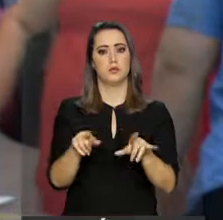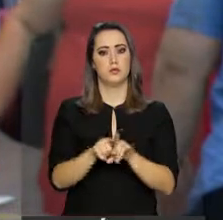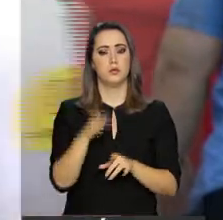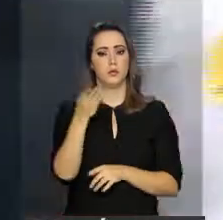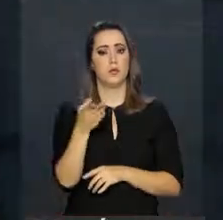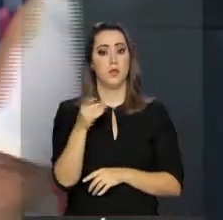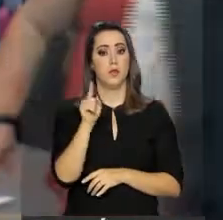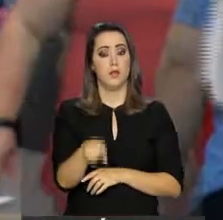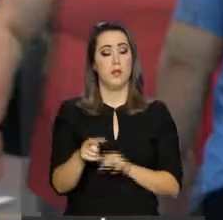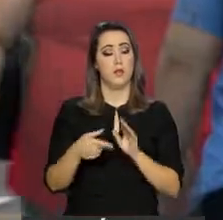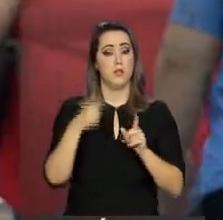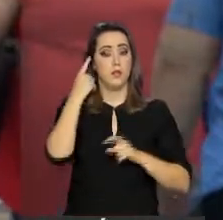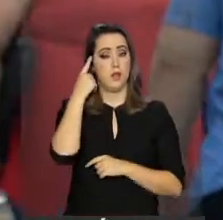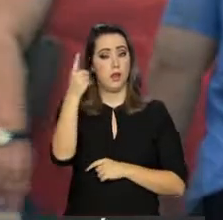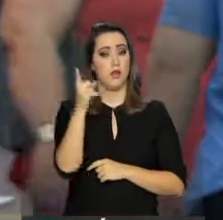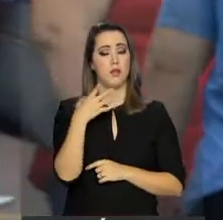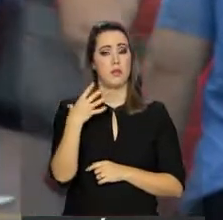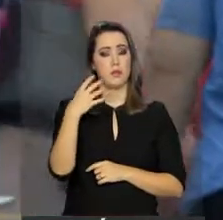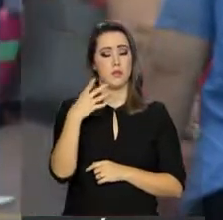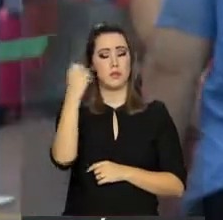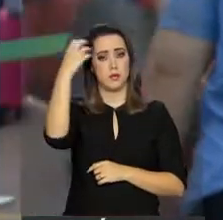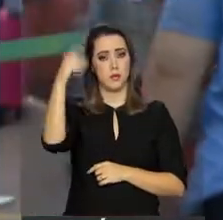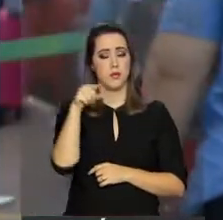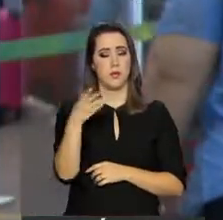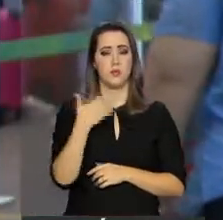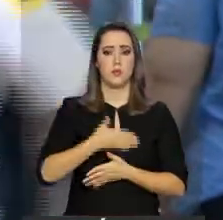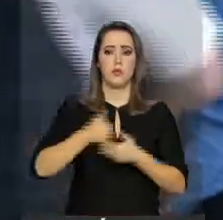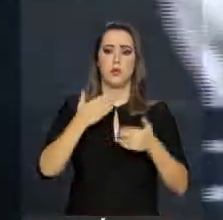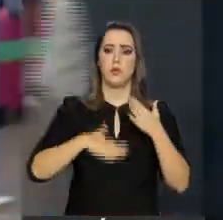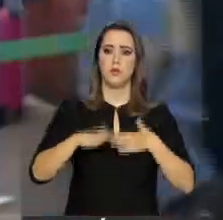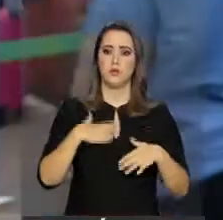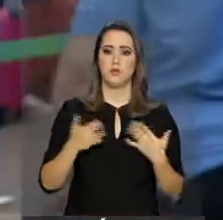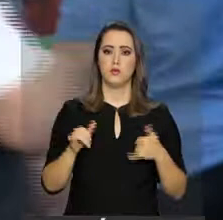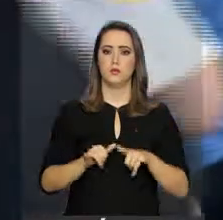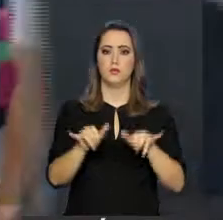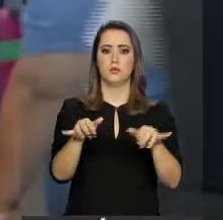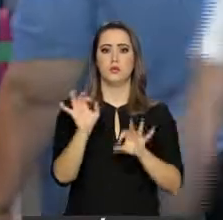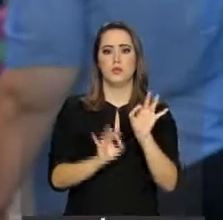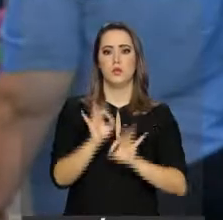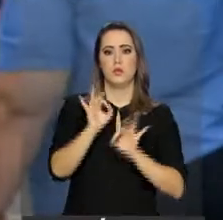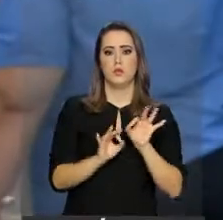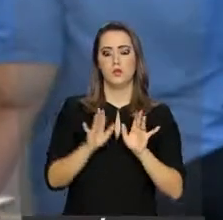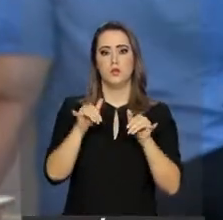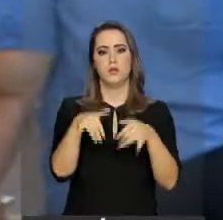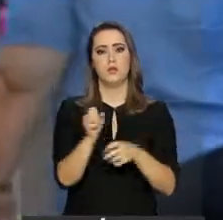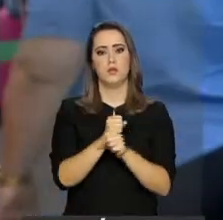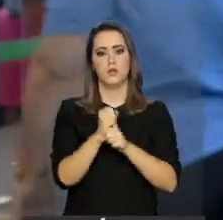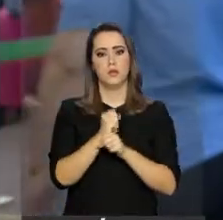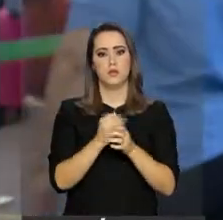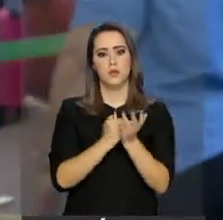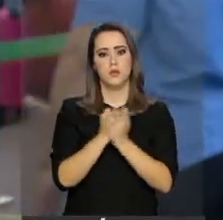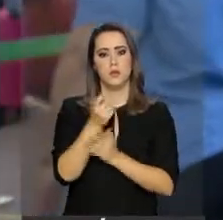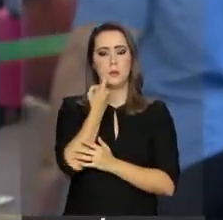justamente pensando em deixar as férias de pessoas com animais tranquilas é que a secretaria de aviação civil o organismo a operação fim de ano que